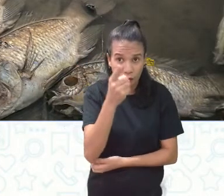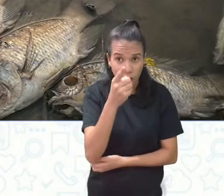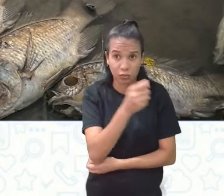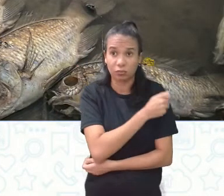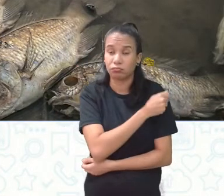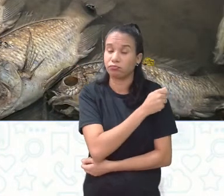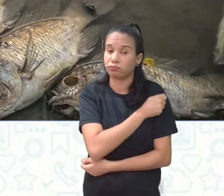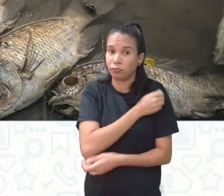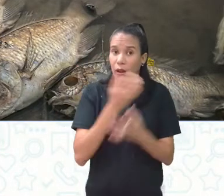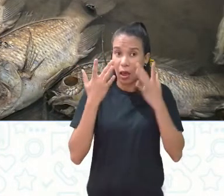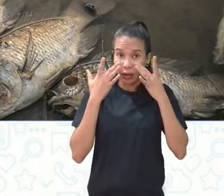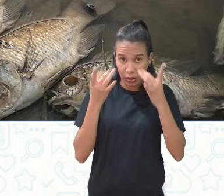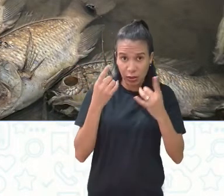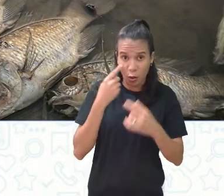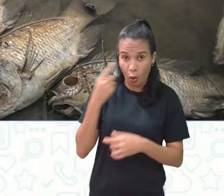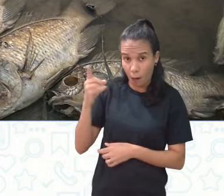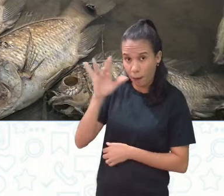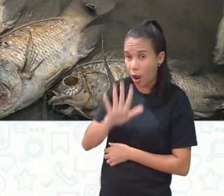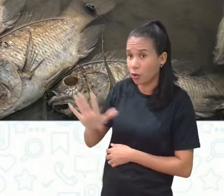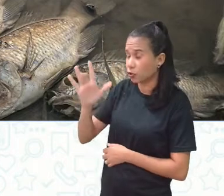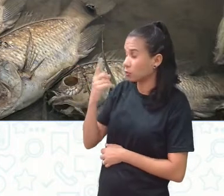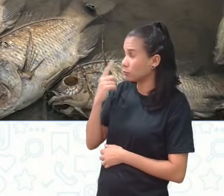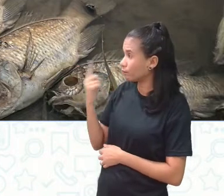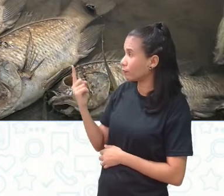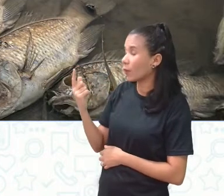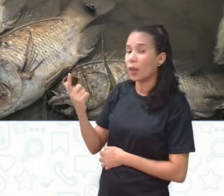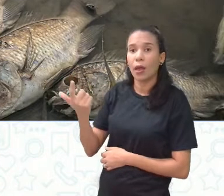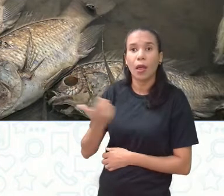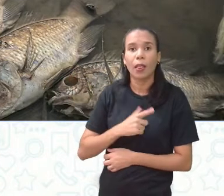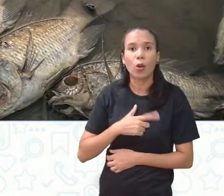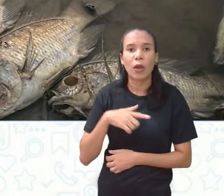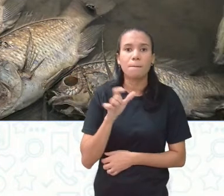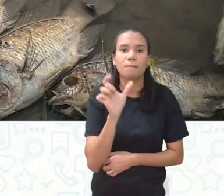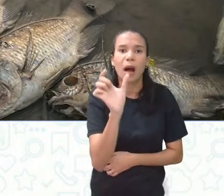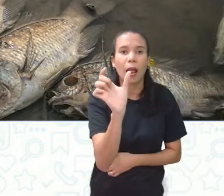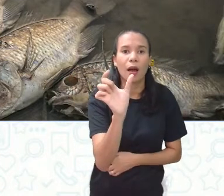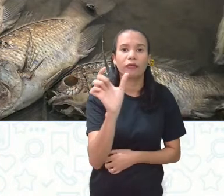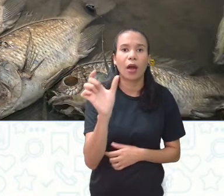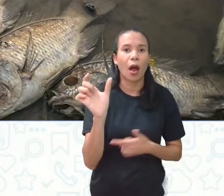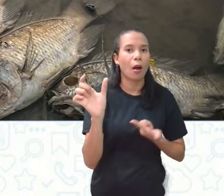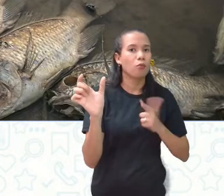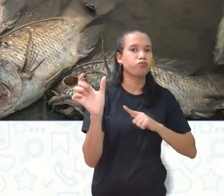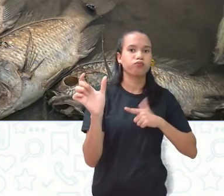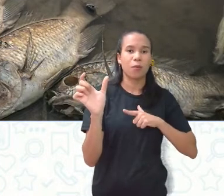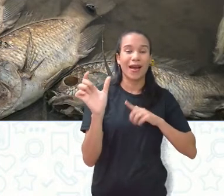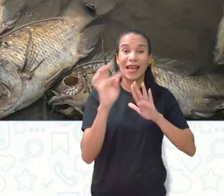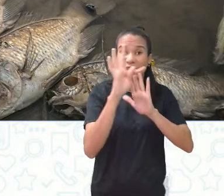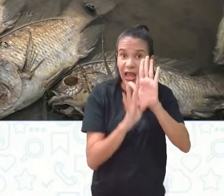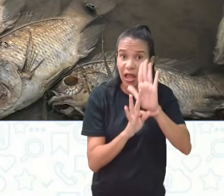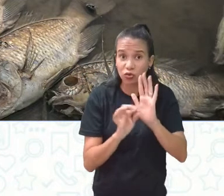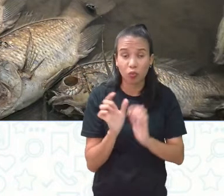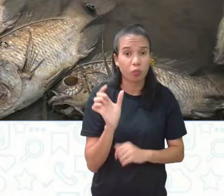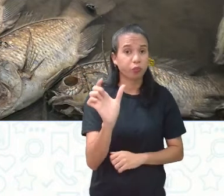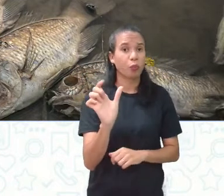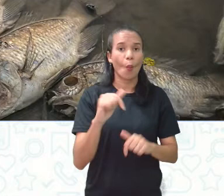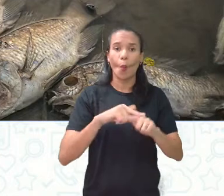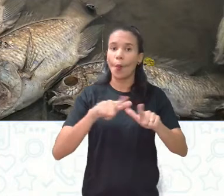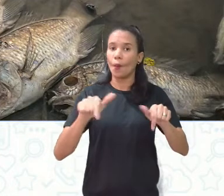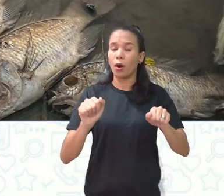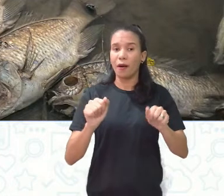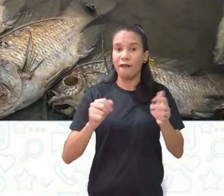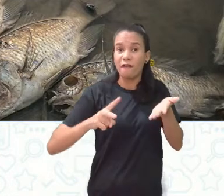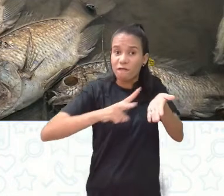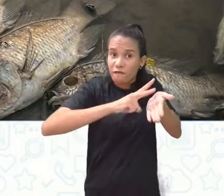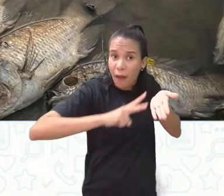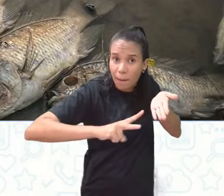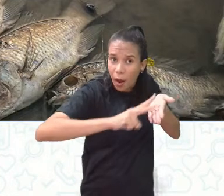preste atenção. Olha essa imagem aí. Não tem nenhuma palavra, não tem nenhum texto, não tem nenhuma linguagem verbal,